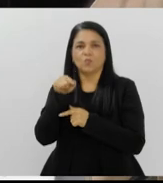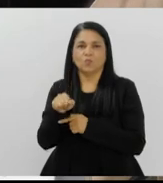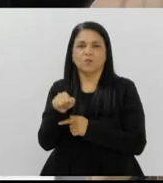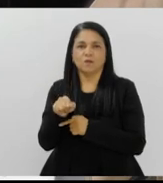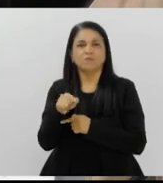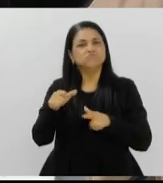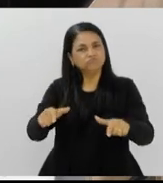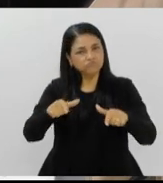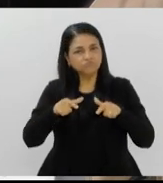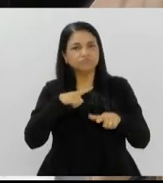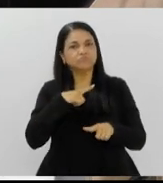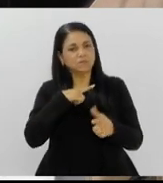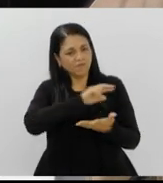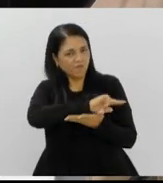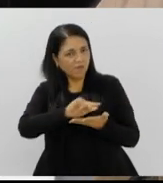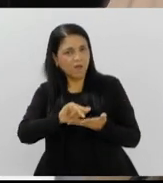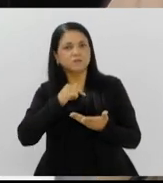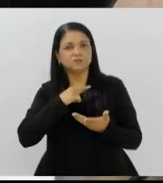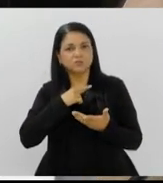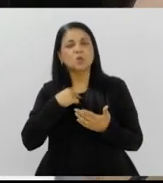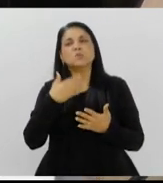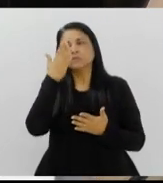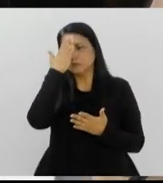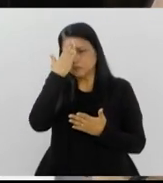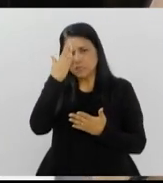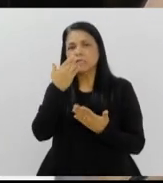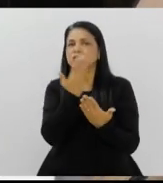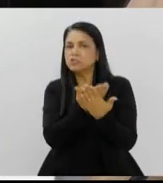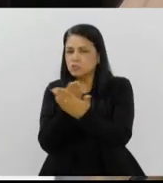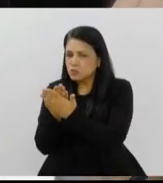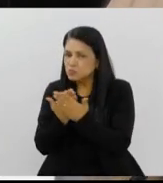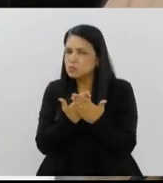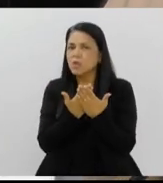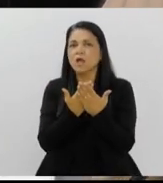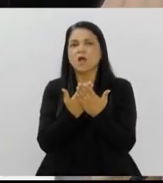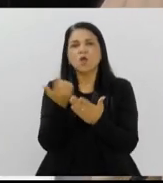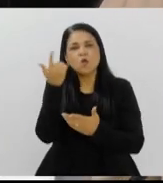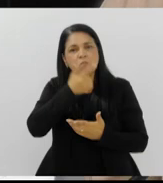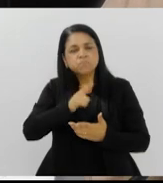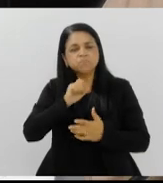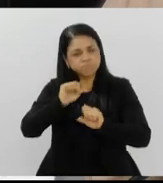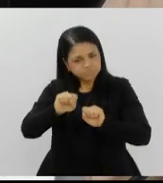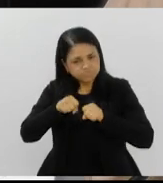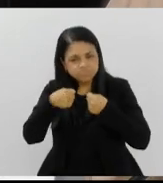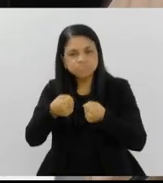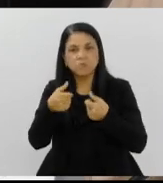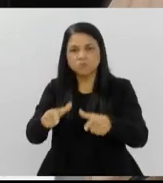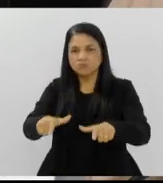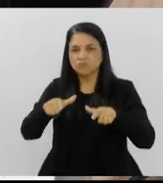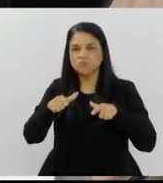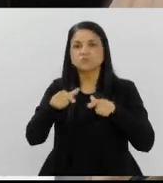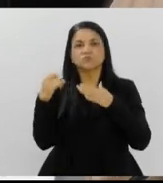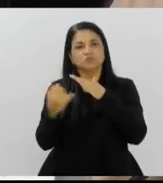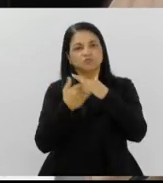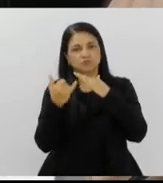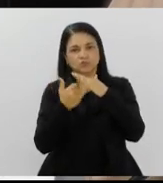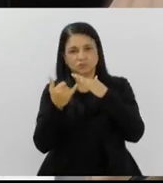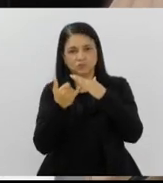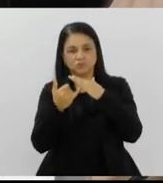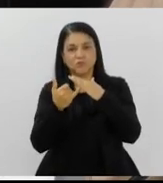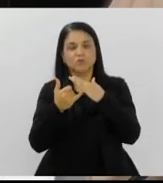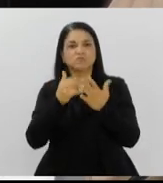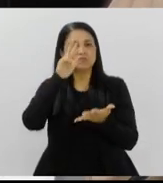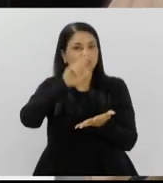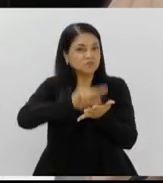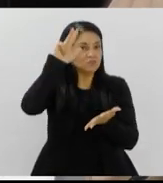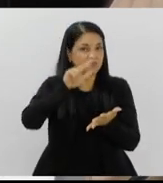os seus diplomas, e eu sei o que é estudar e o quanto é para você ter um diploma de instituições como essas, seja no